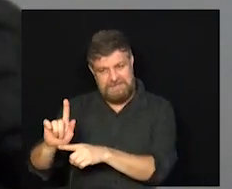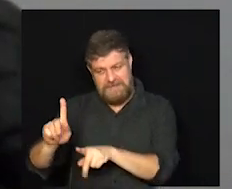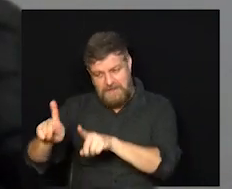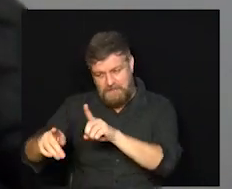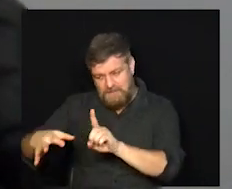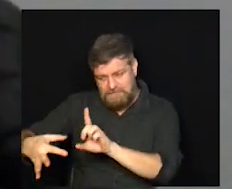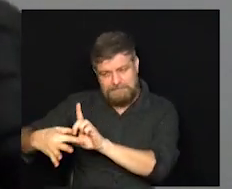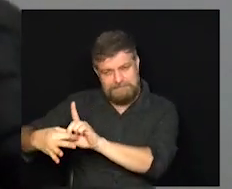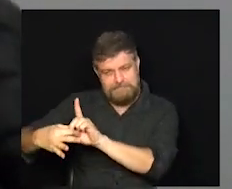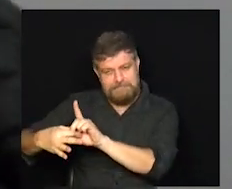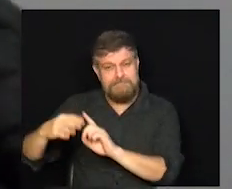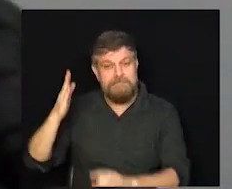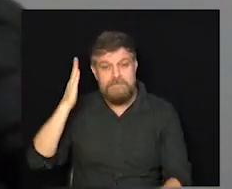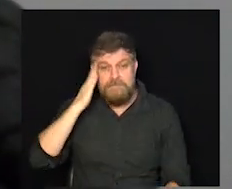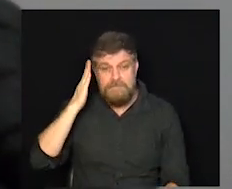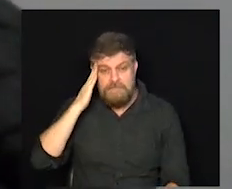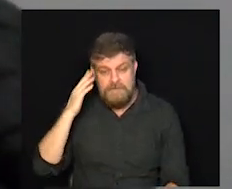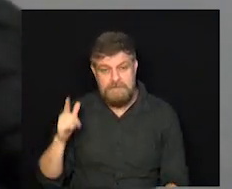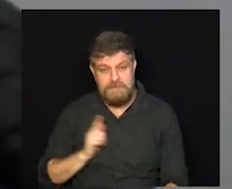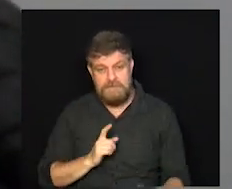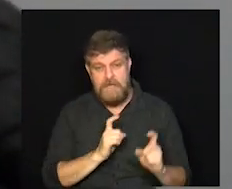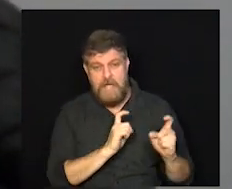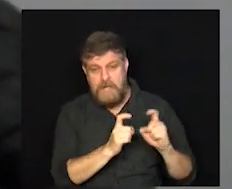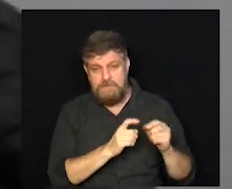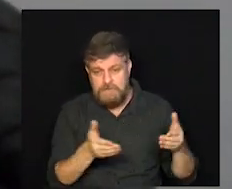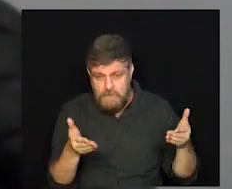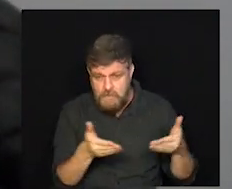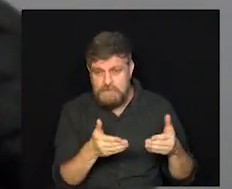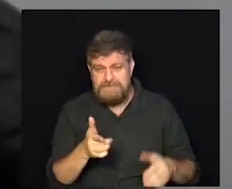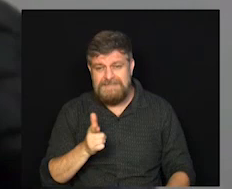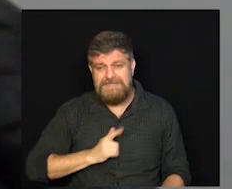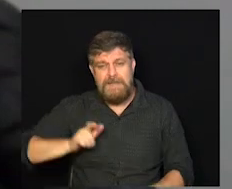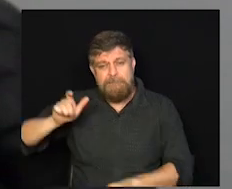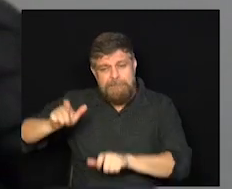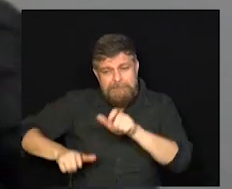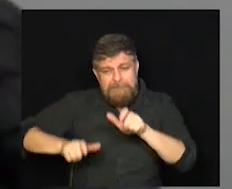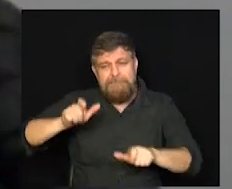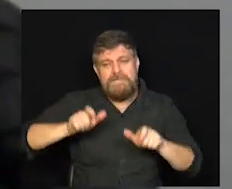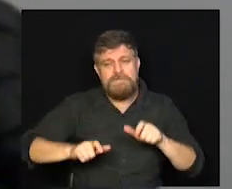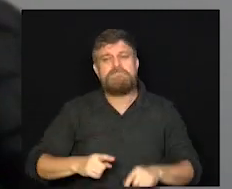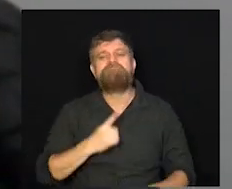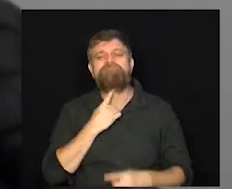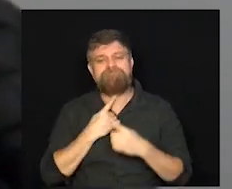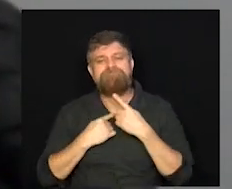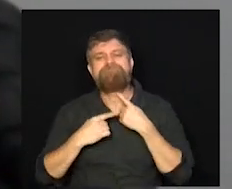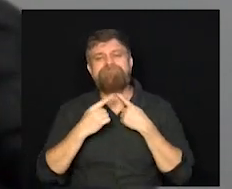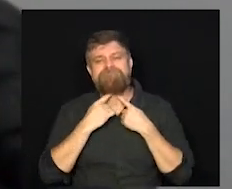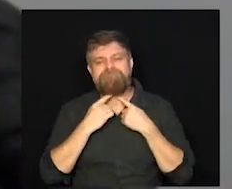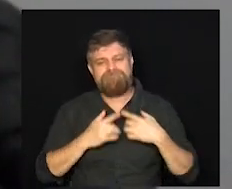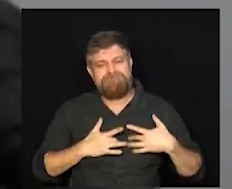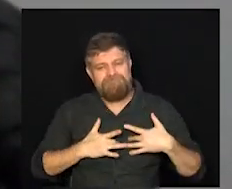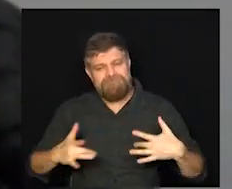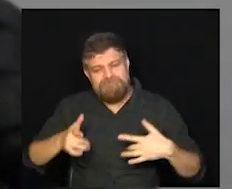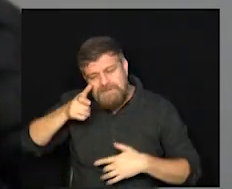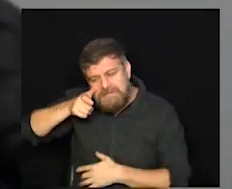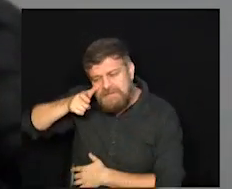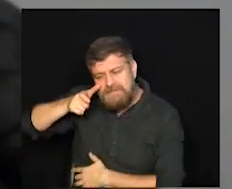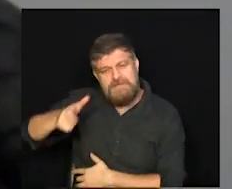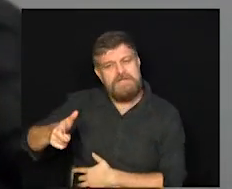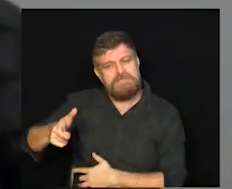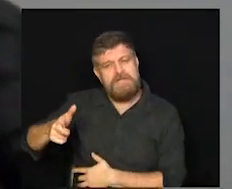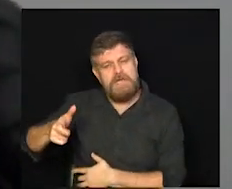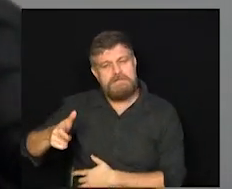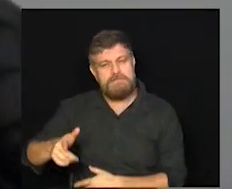que nessa reunião que a gente está, tem muita gente disposto, muita gente interessada e